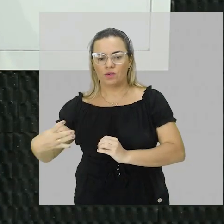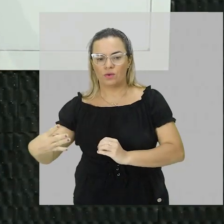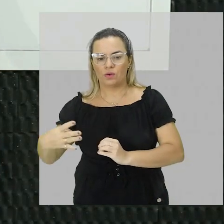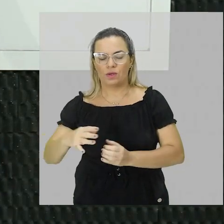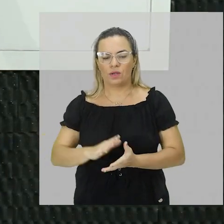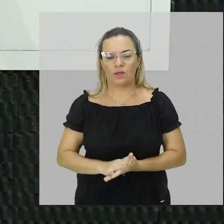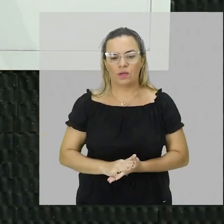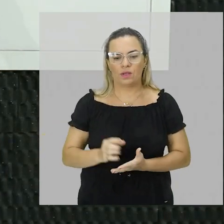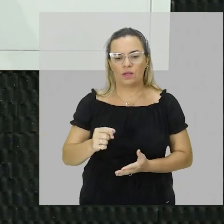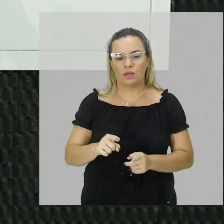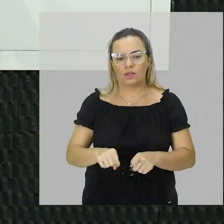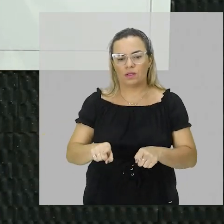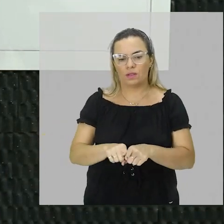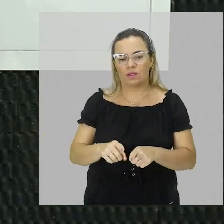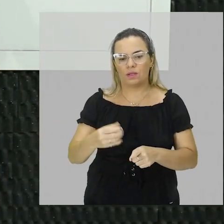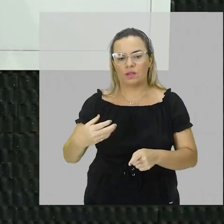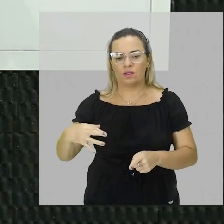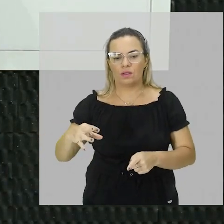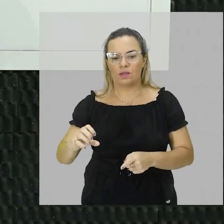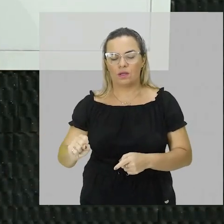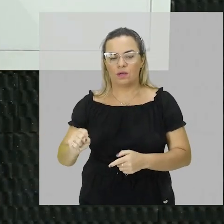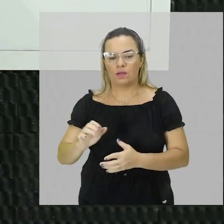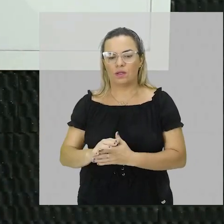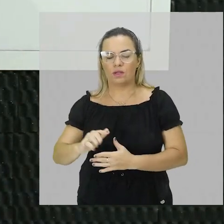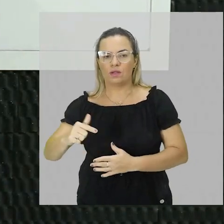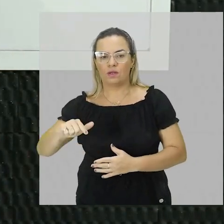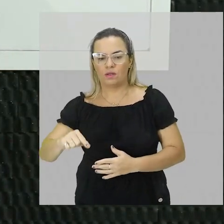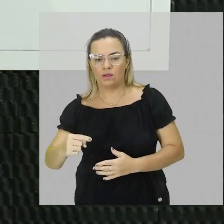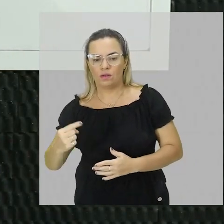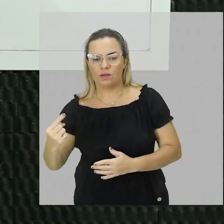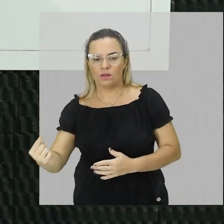Júpiter, 1,3, Saturno,